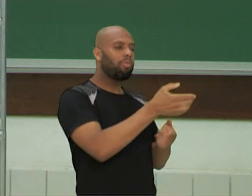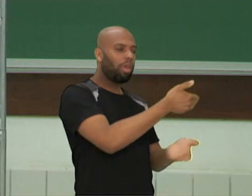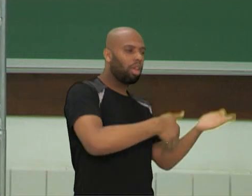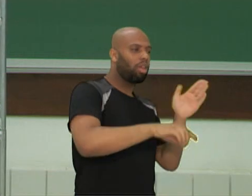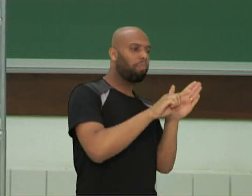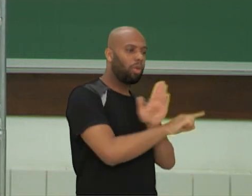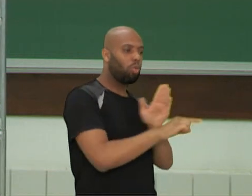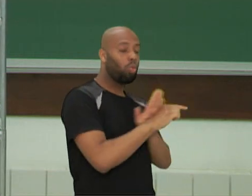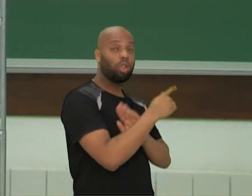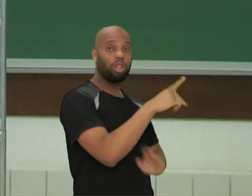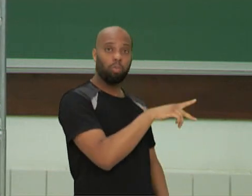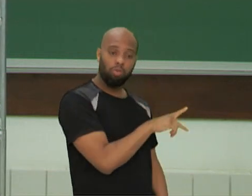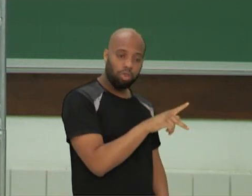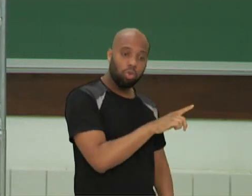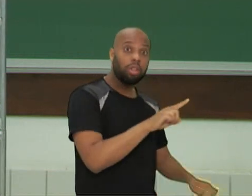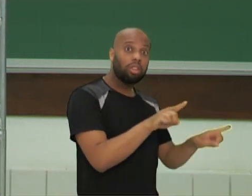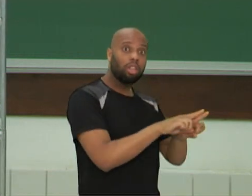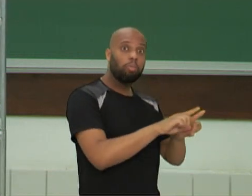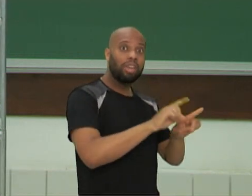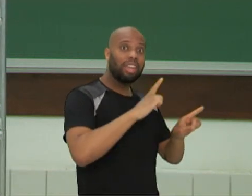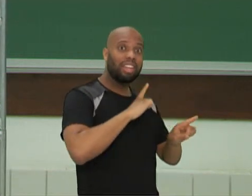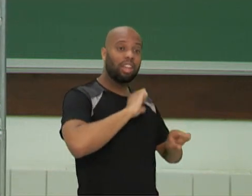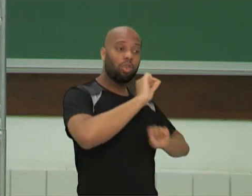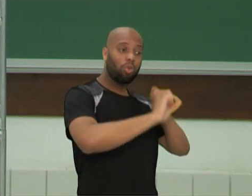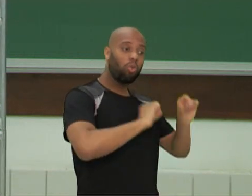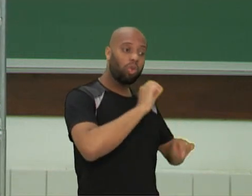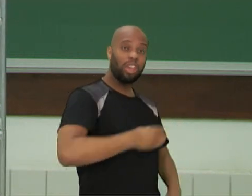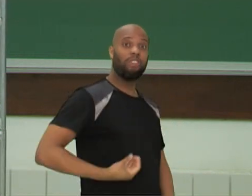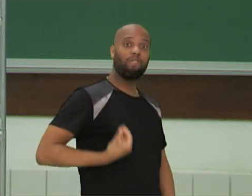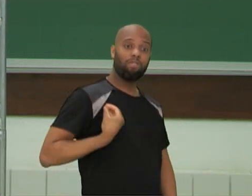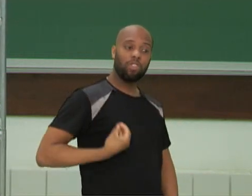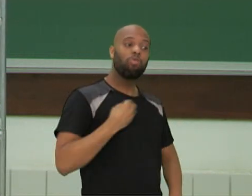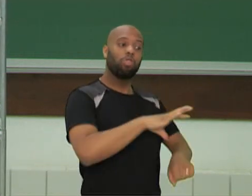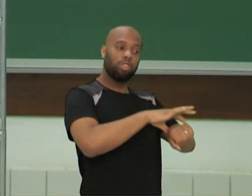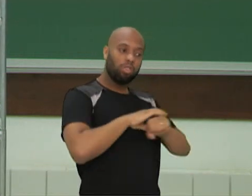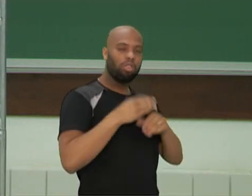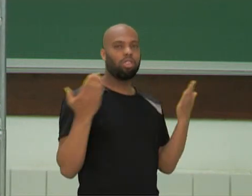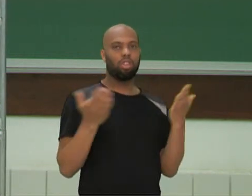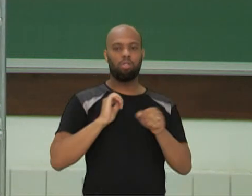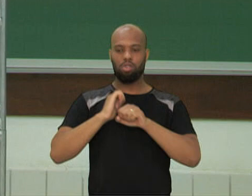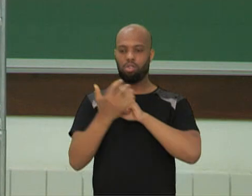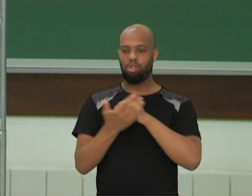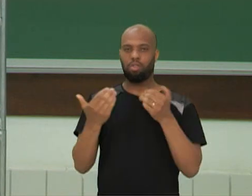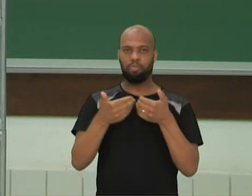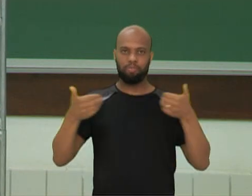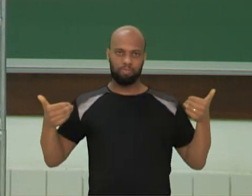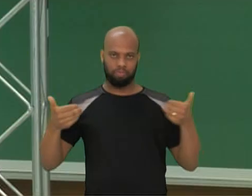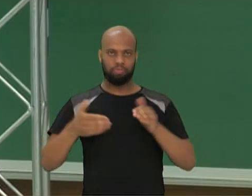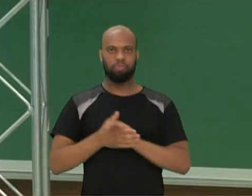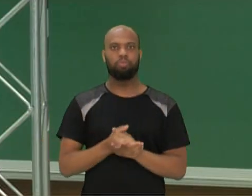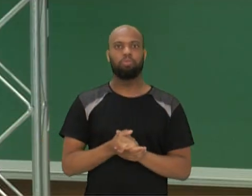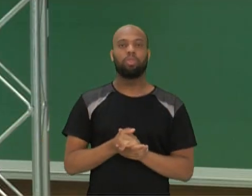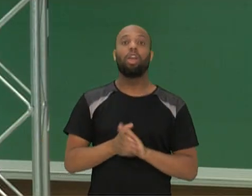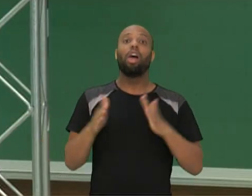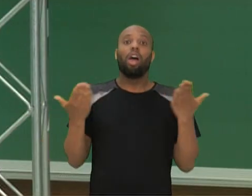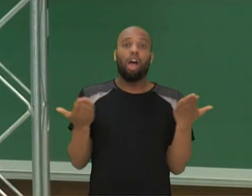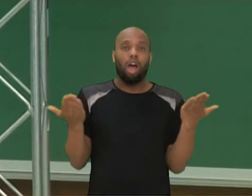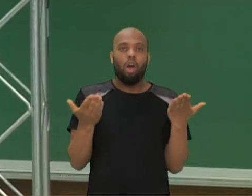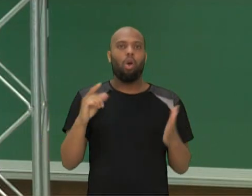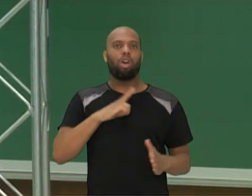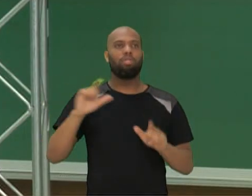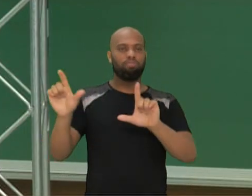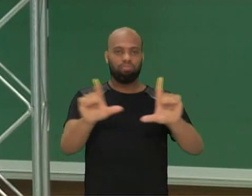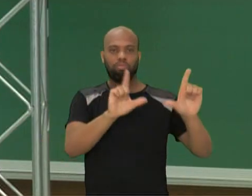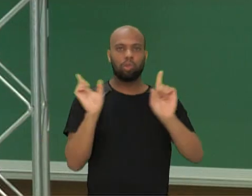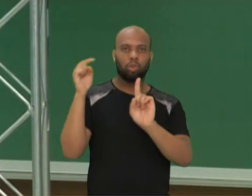professor e é lá que você vai validar a sua participação nas aulas durante esse período de quarentena. E agora aqui na tela para você, os